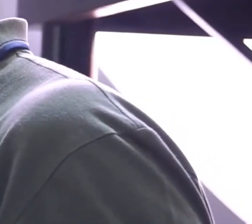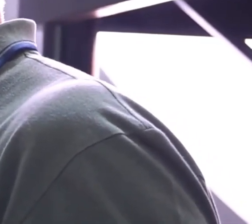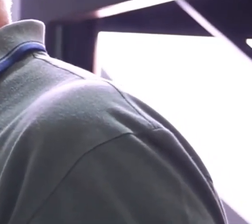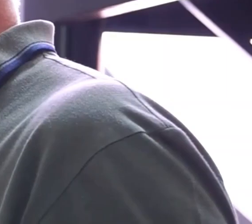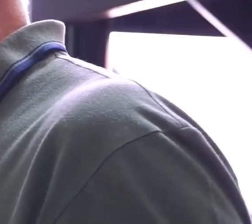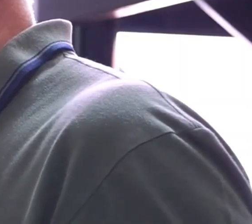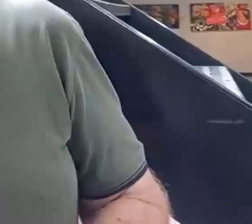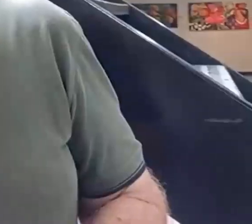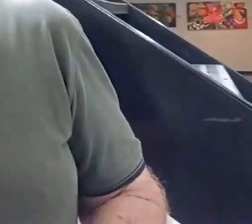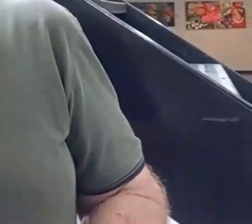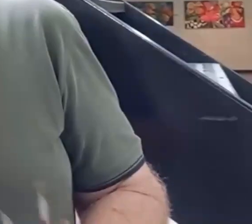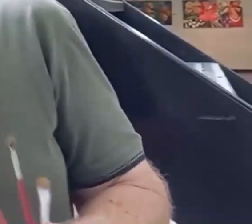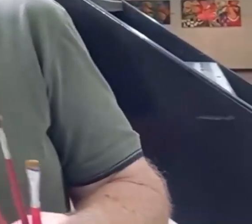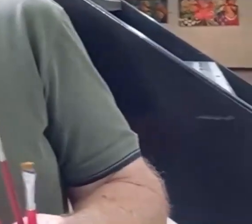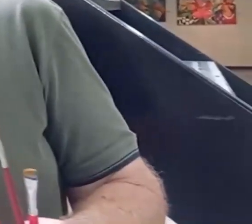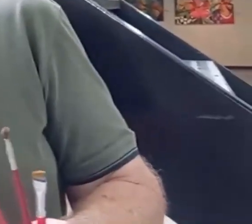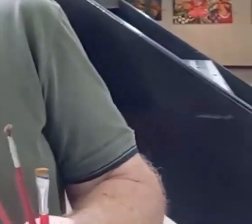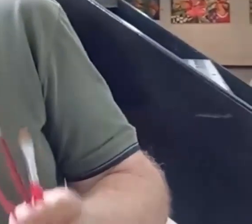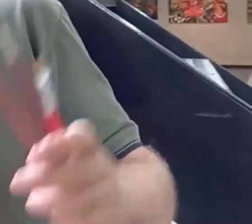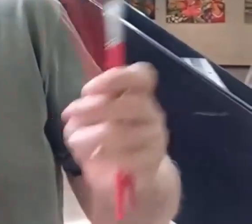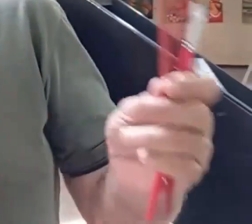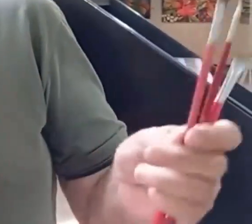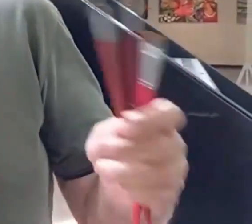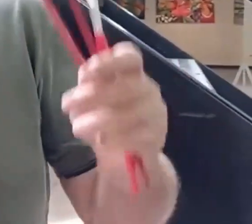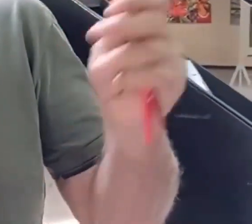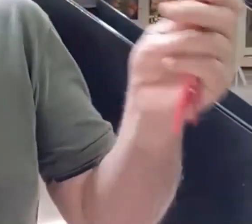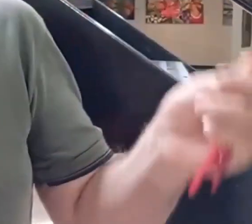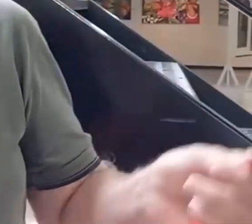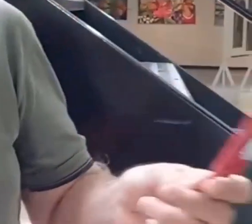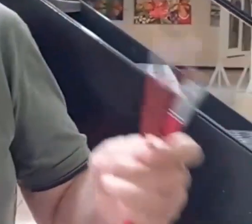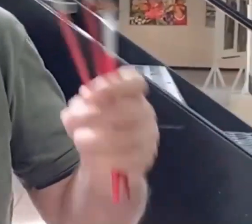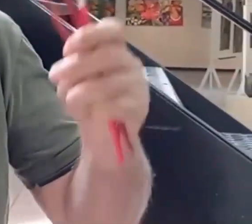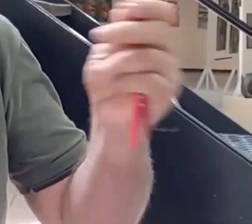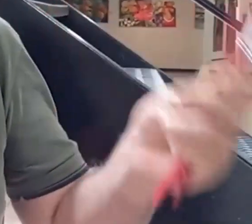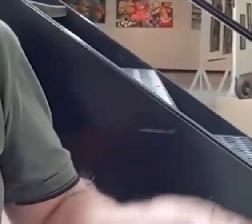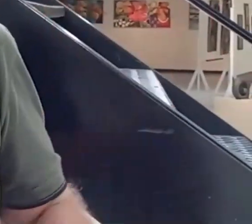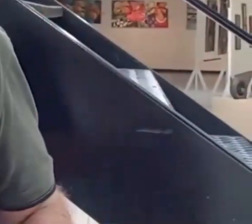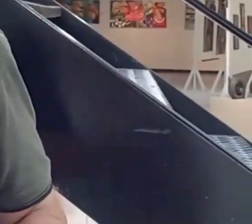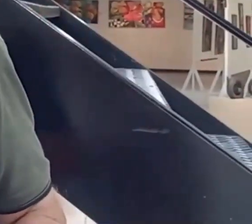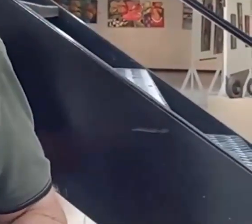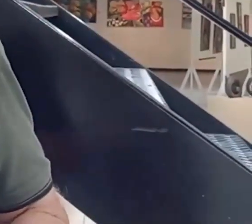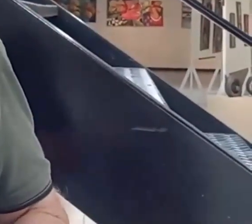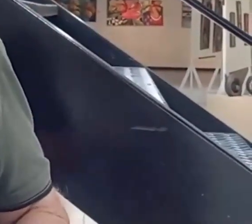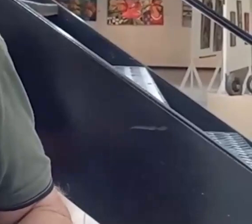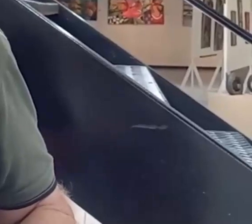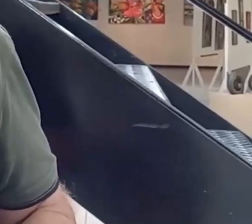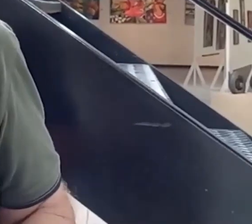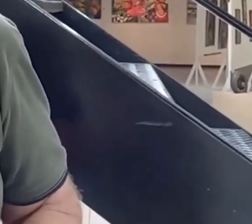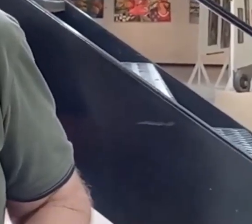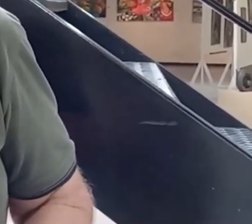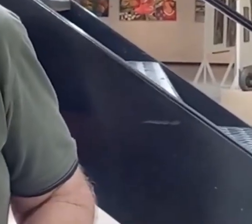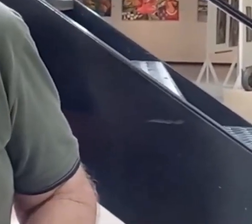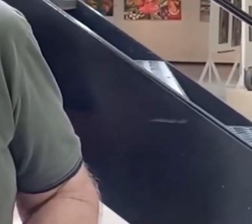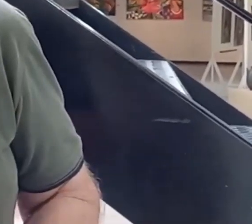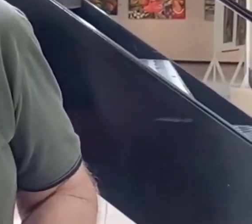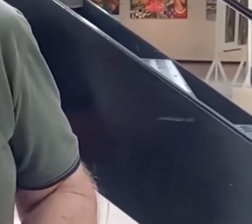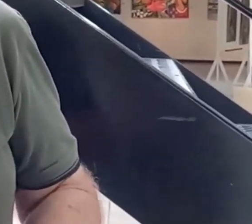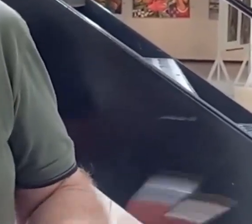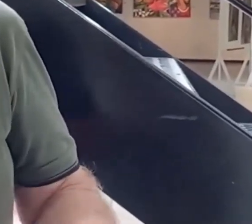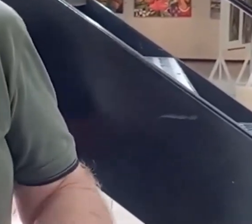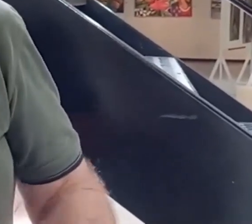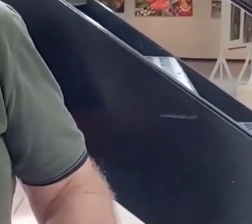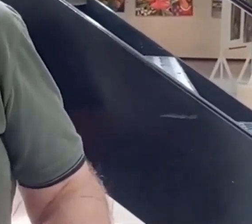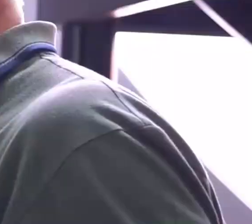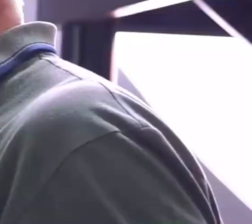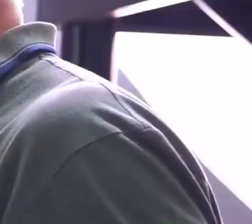perfeito. Acadêmico misturado com sonhos, com ideias, né, transcendentais até. Mas quando eu